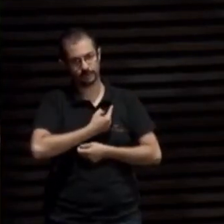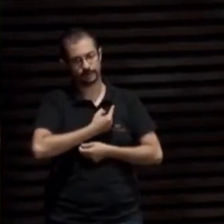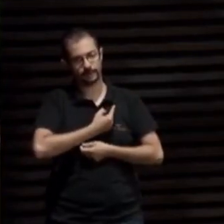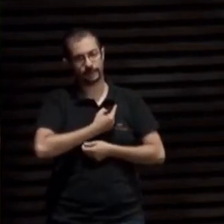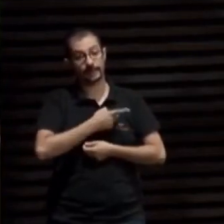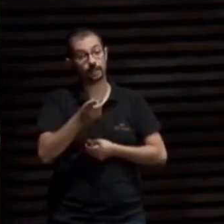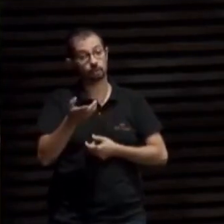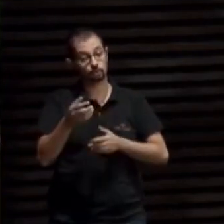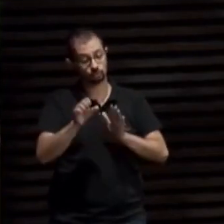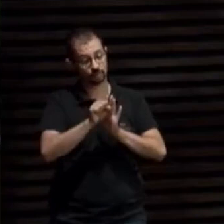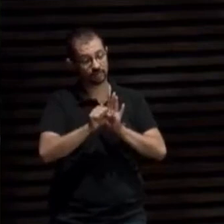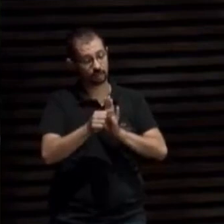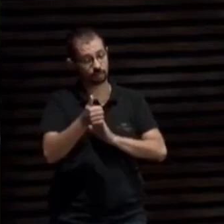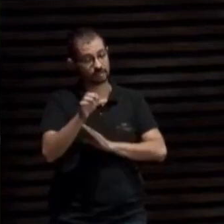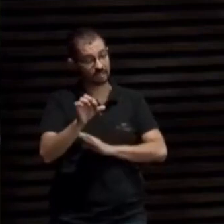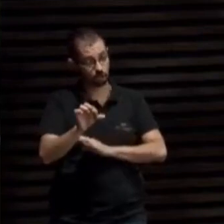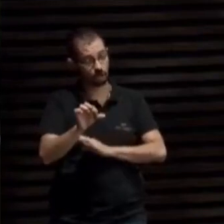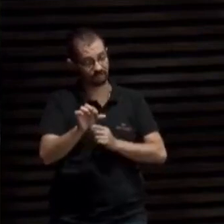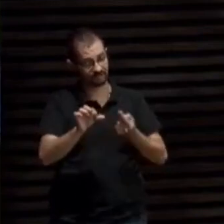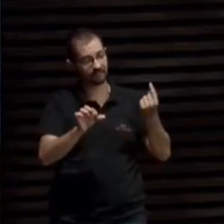século XIX.